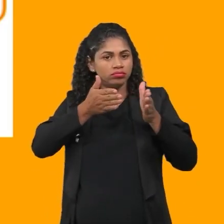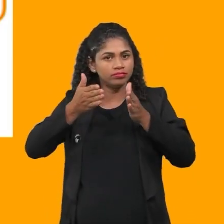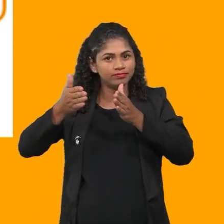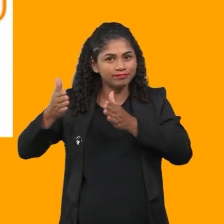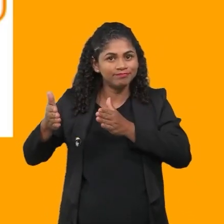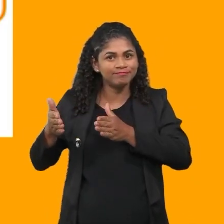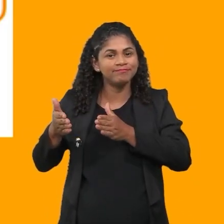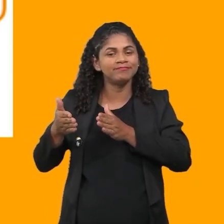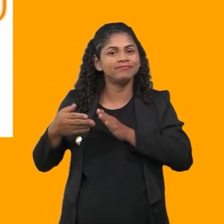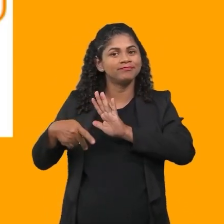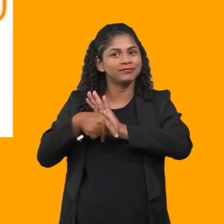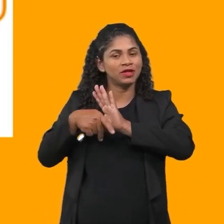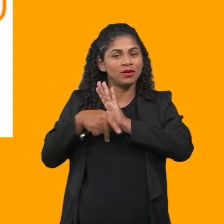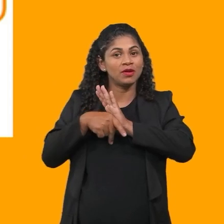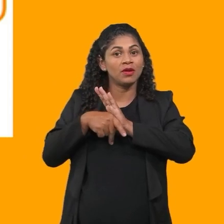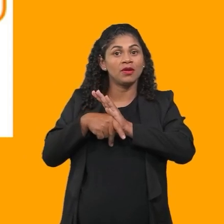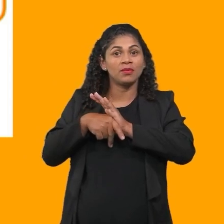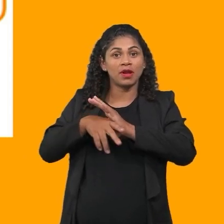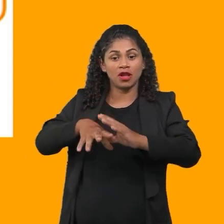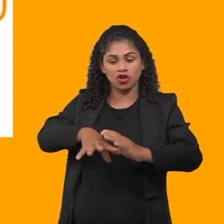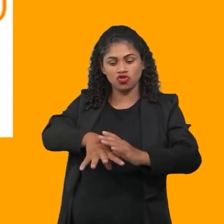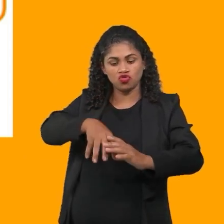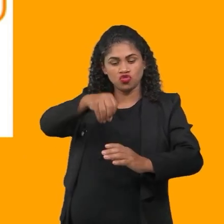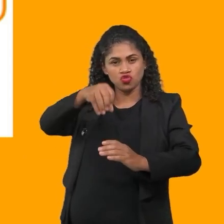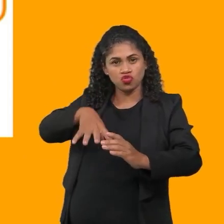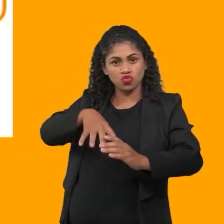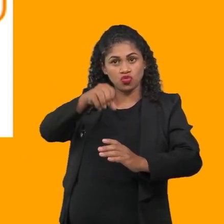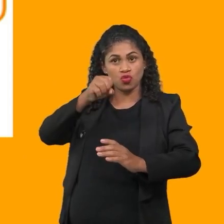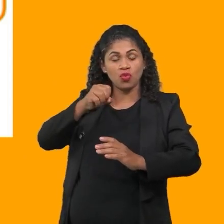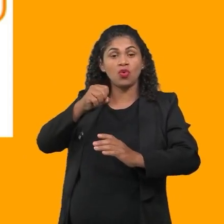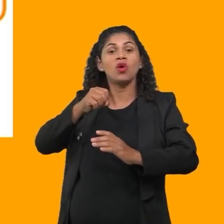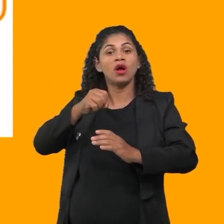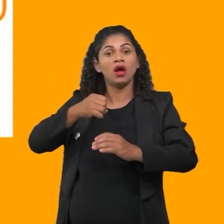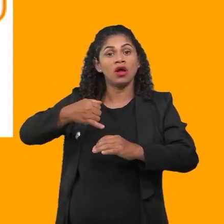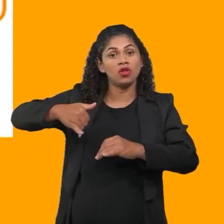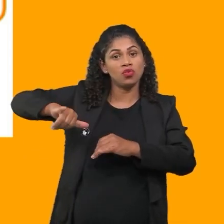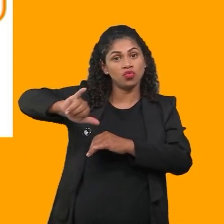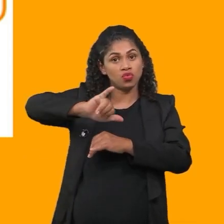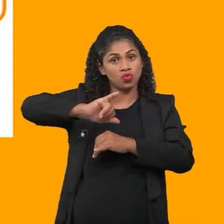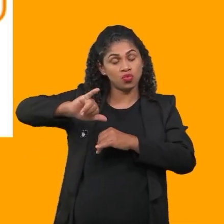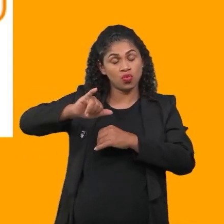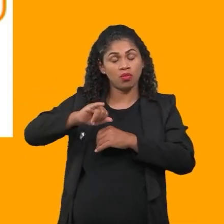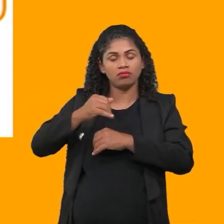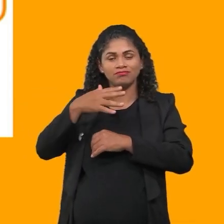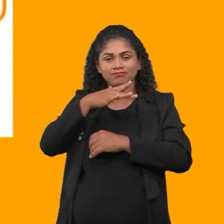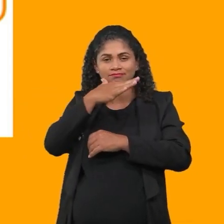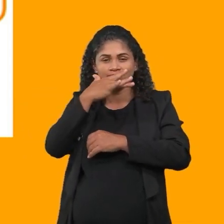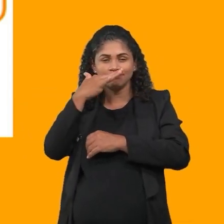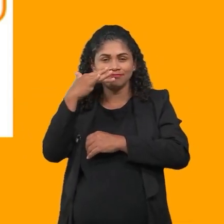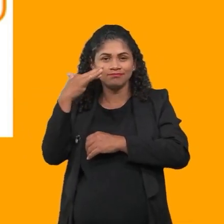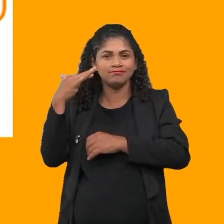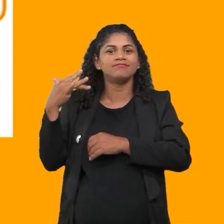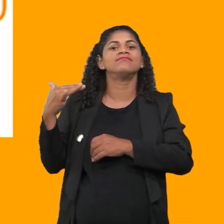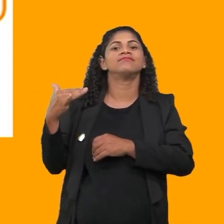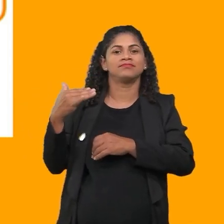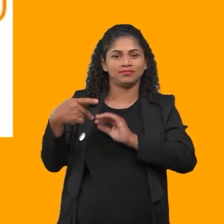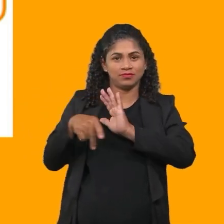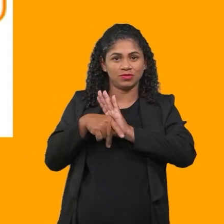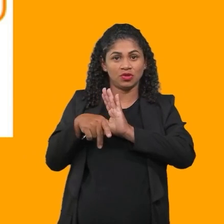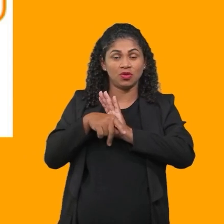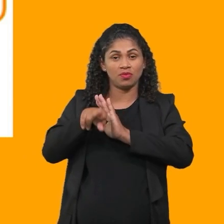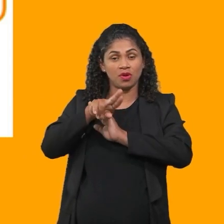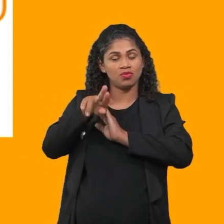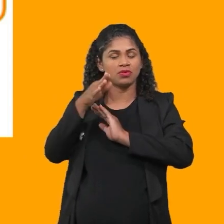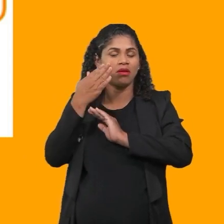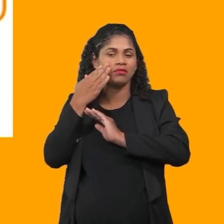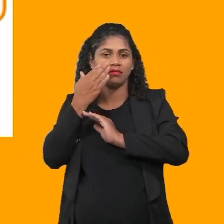destilação para a obtenção do óleo essencial. Né? Então aqui a gente tem um tipo de destilação, a gente chama de destilação por arraste